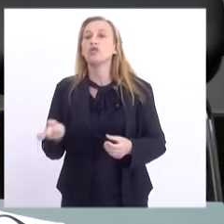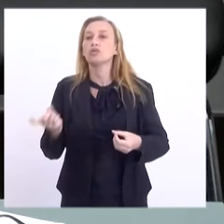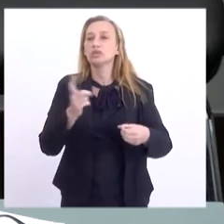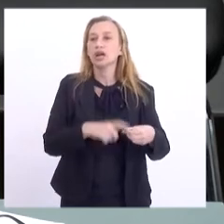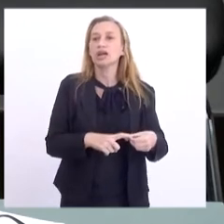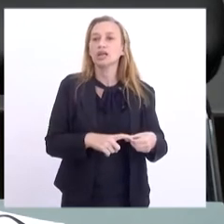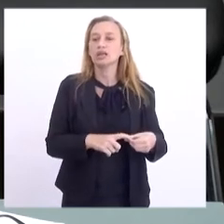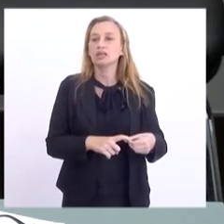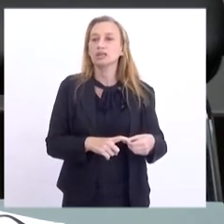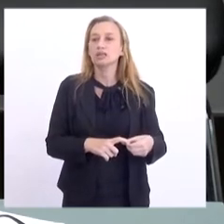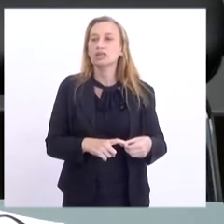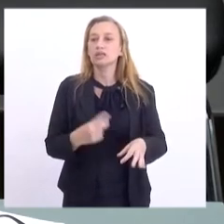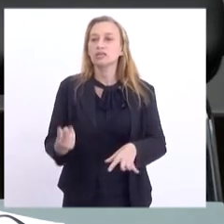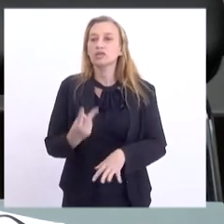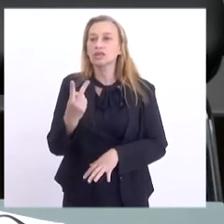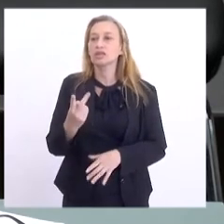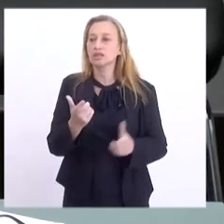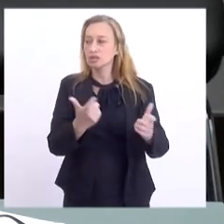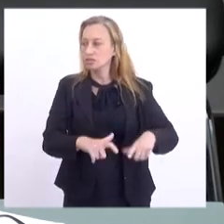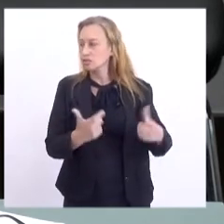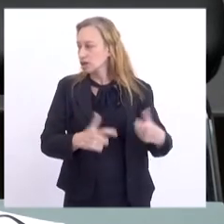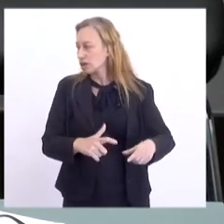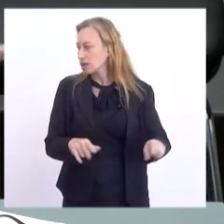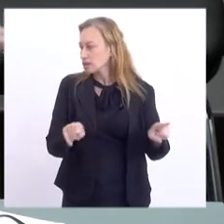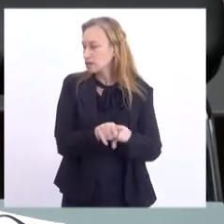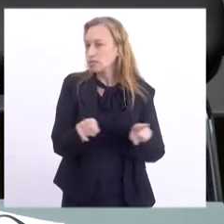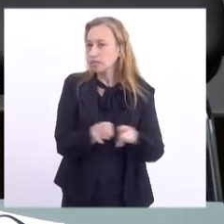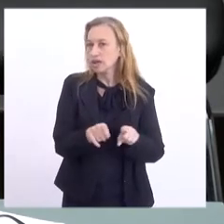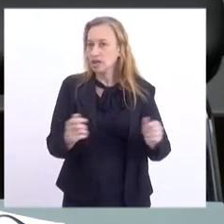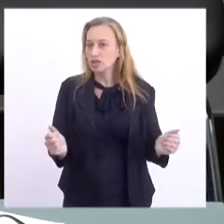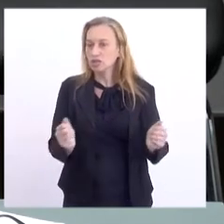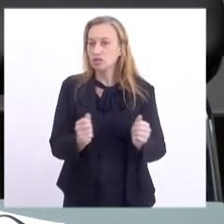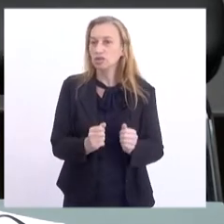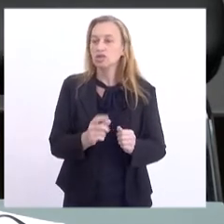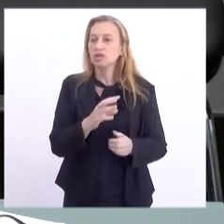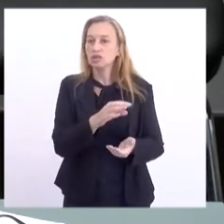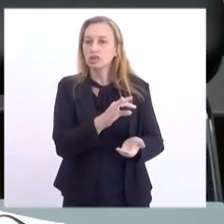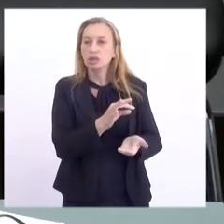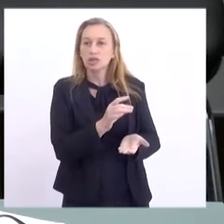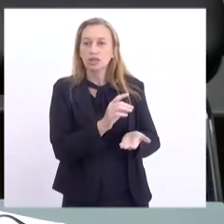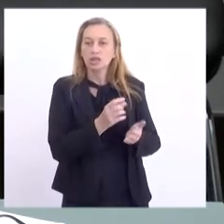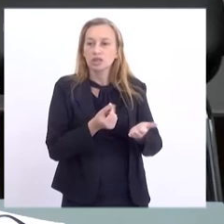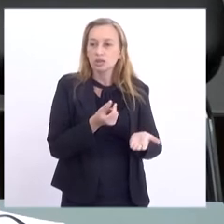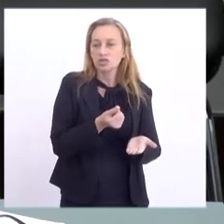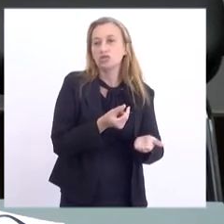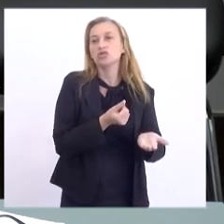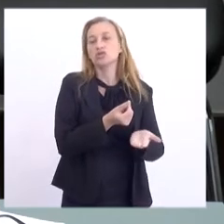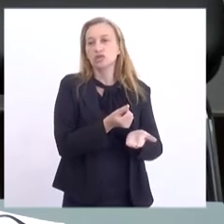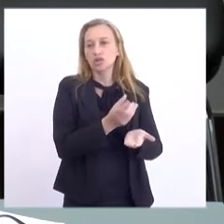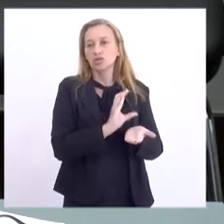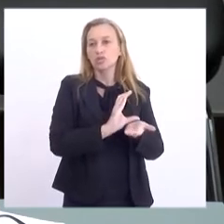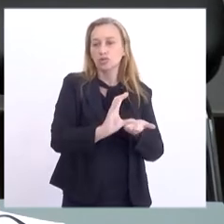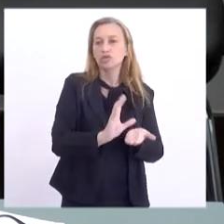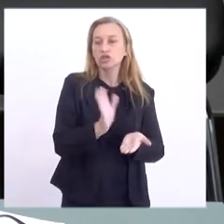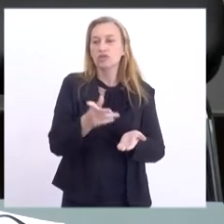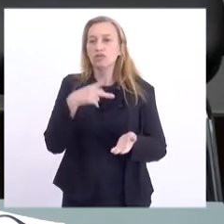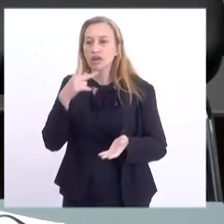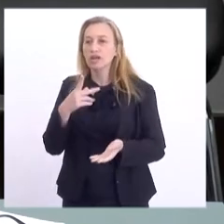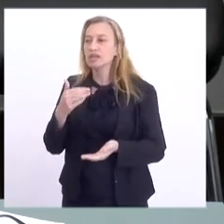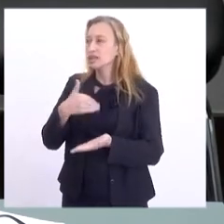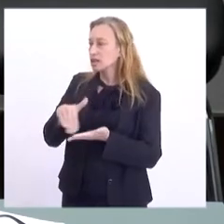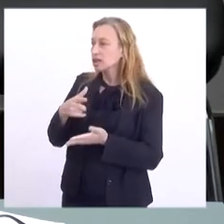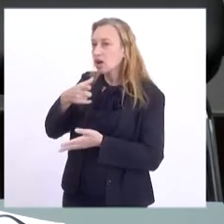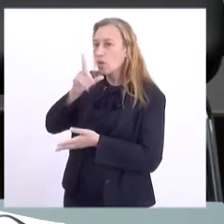para serem priorizadas nessa região também envolve muito esses Fundos que já foram citados ontem como secretário já falou a gente